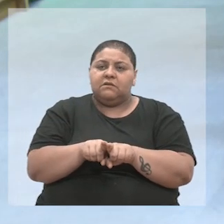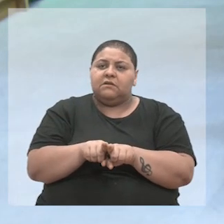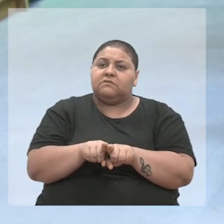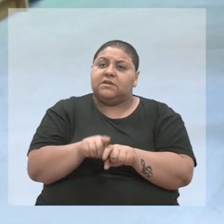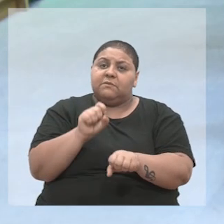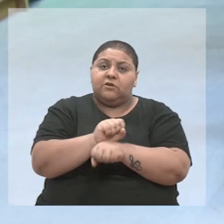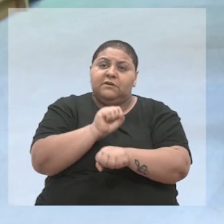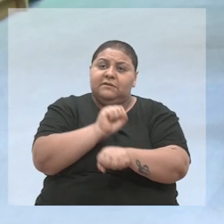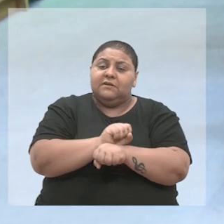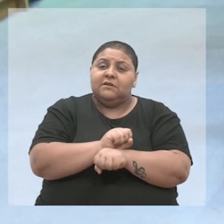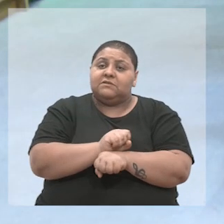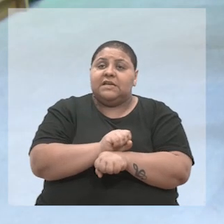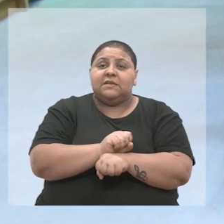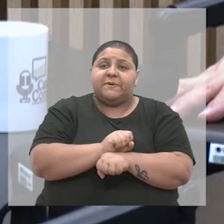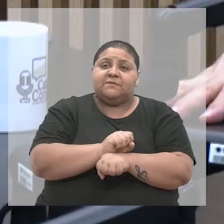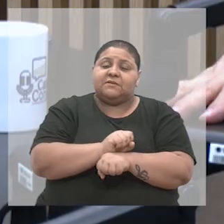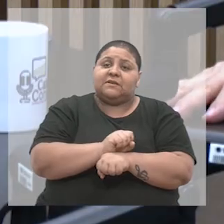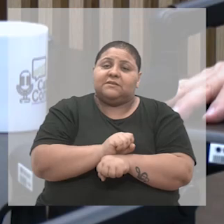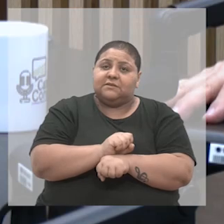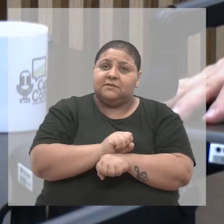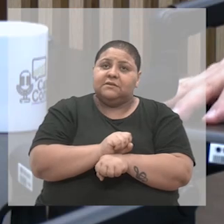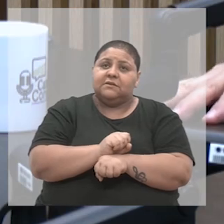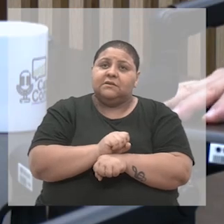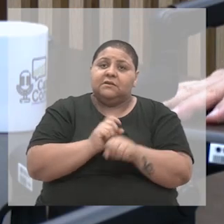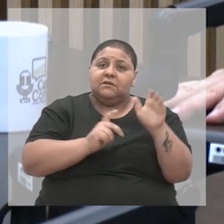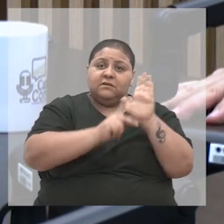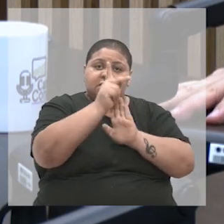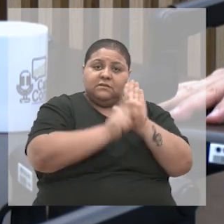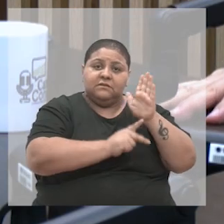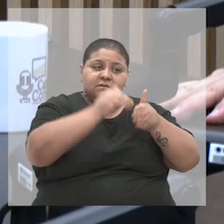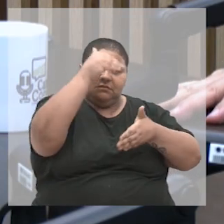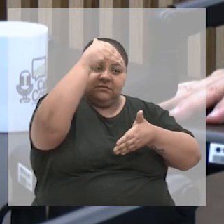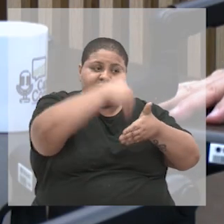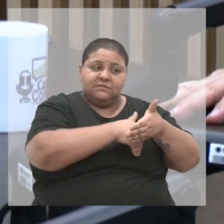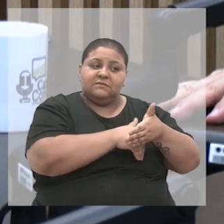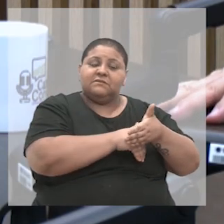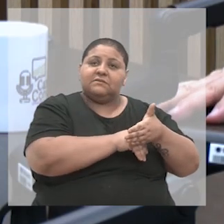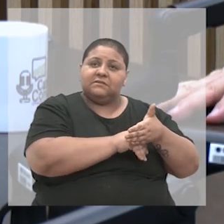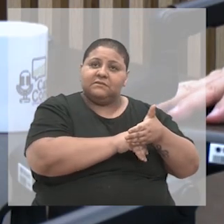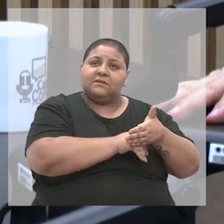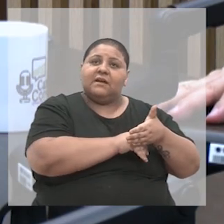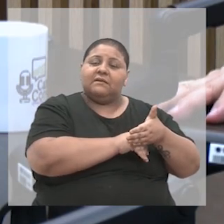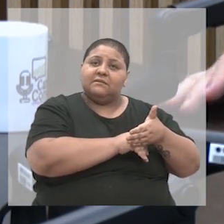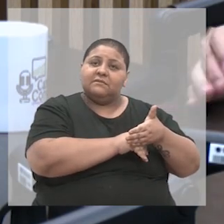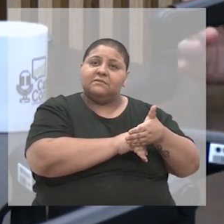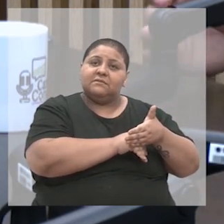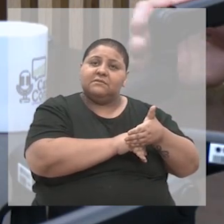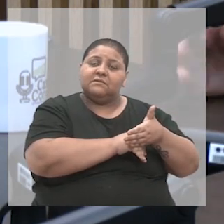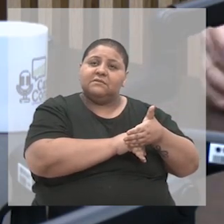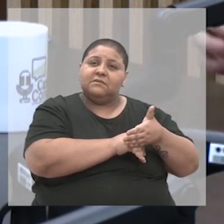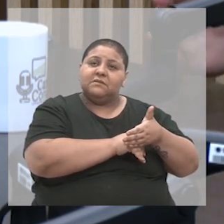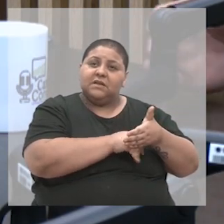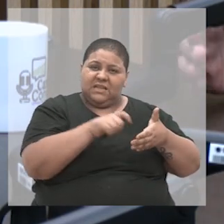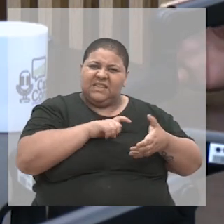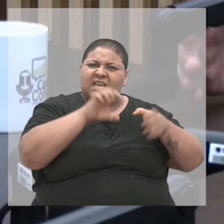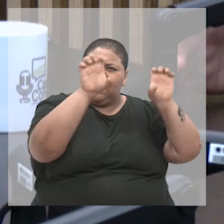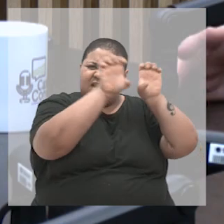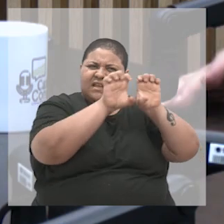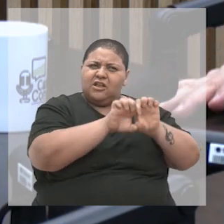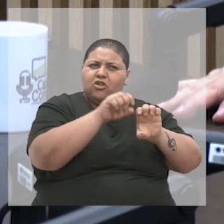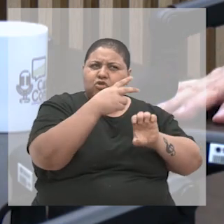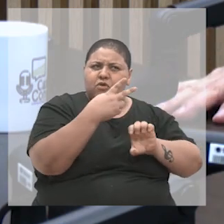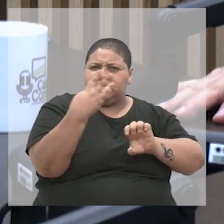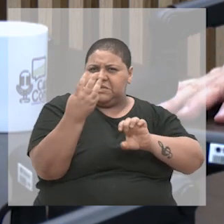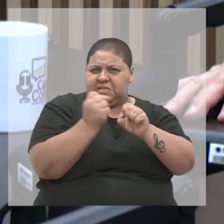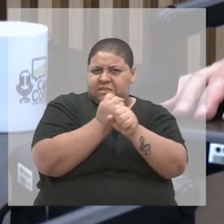isso, né? Então, hoje é o maior projeto dentro do COB, é esse mini handebol, né? Ele vem se estruturando há 2,